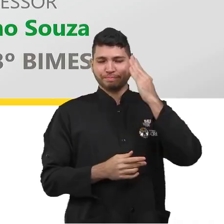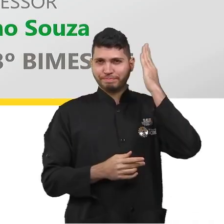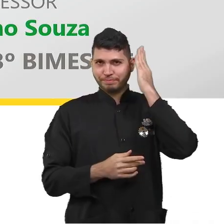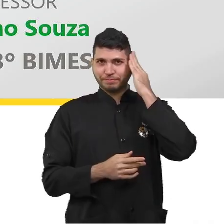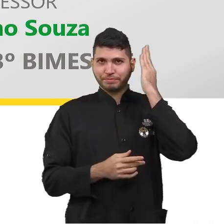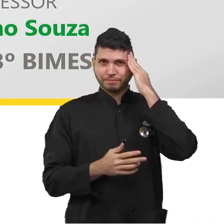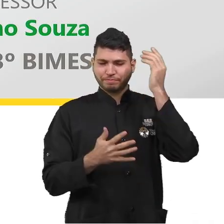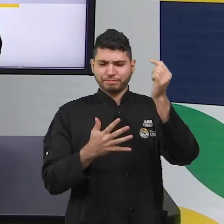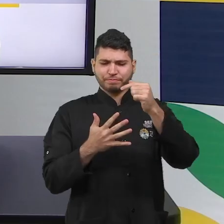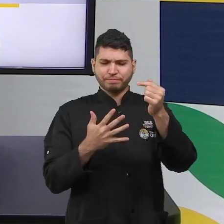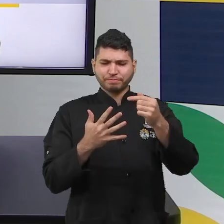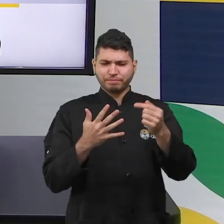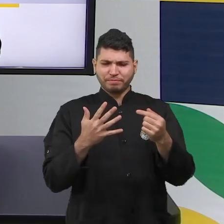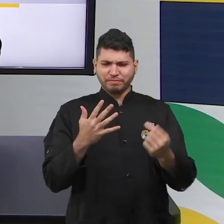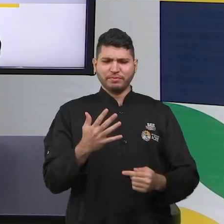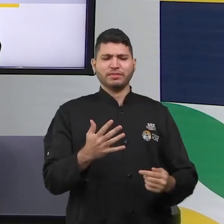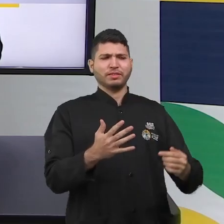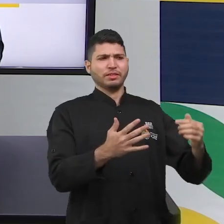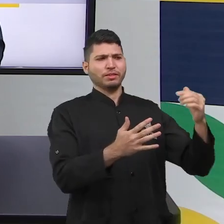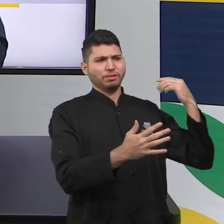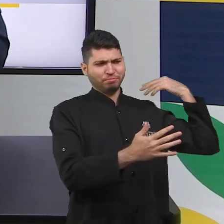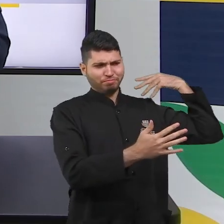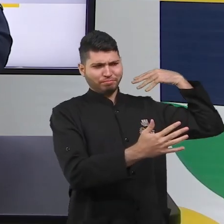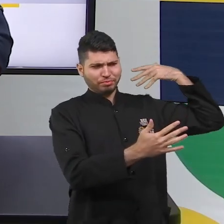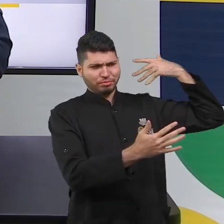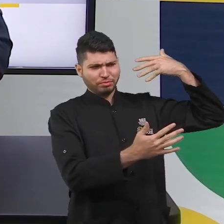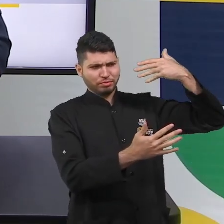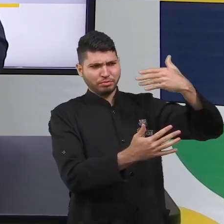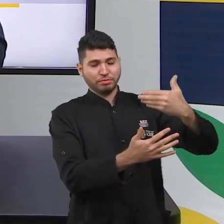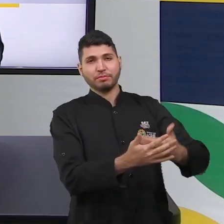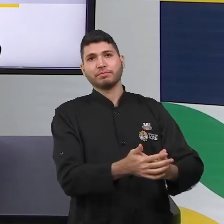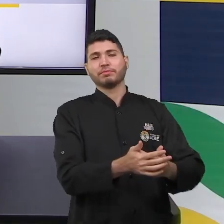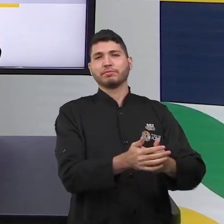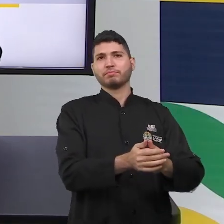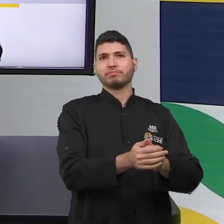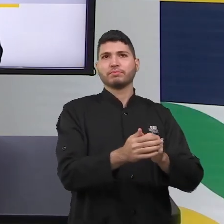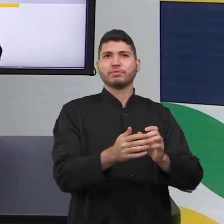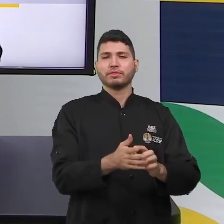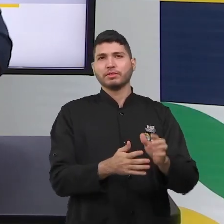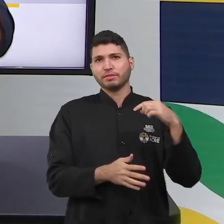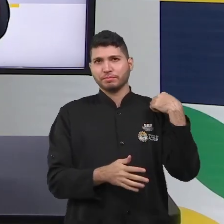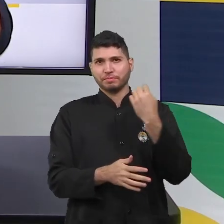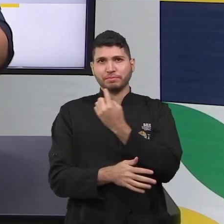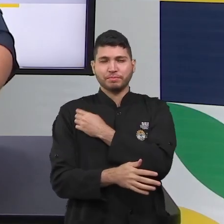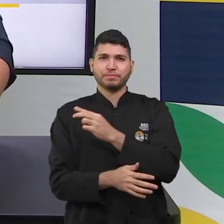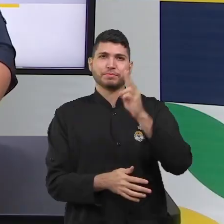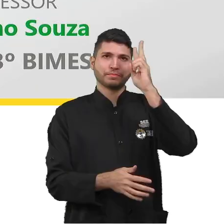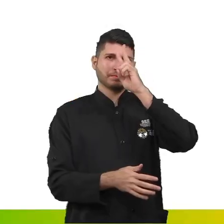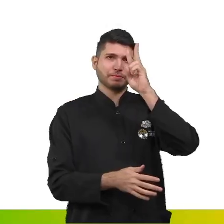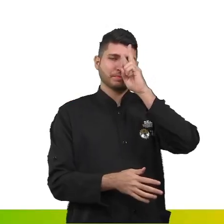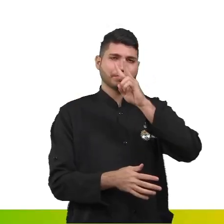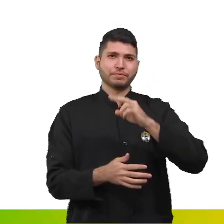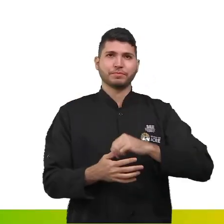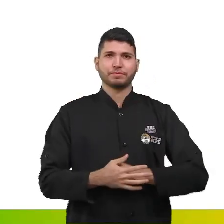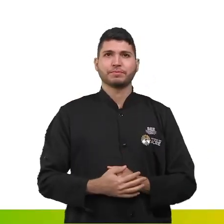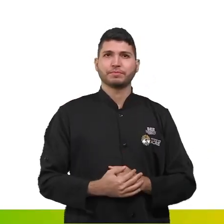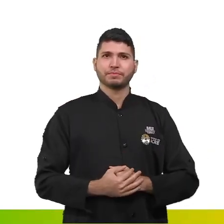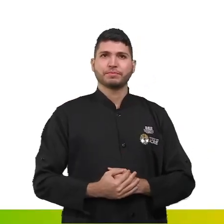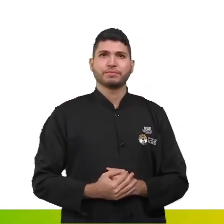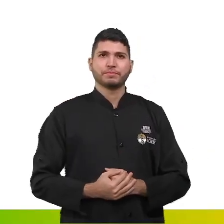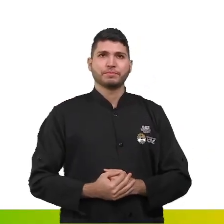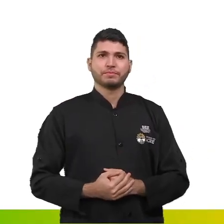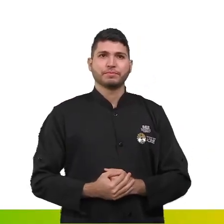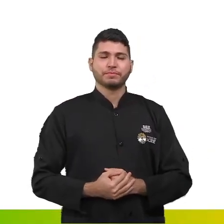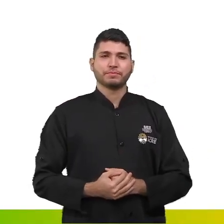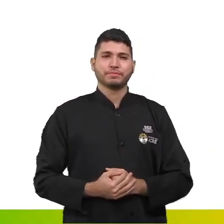desse processo tão longo e tão sombrio da nossa história. Vem comigo. Olha só,